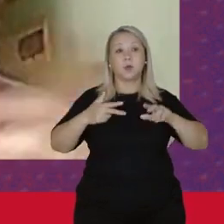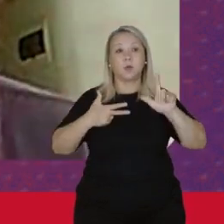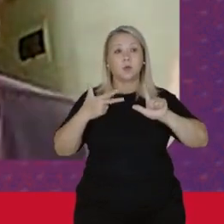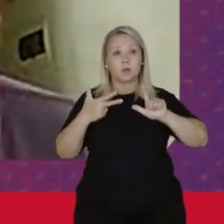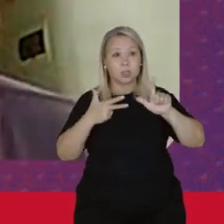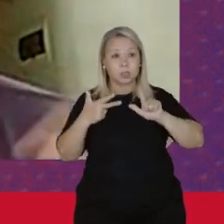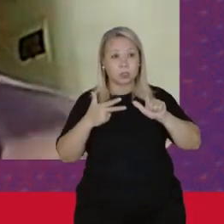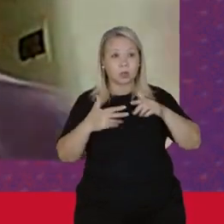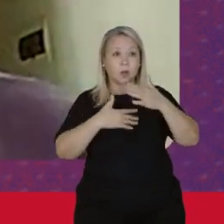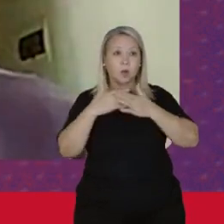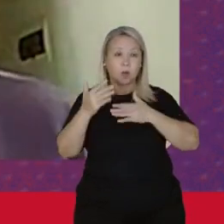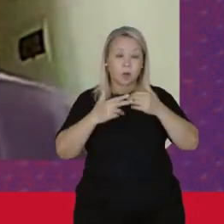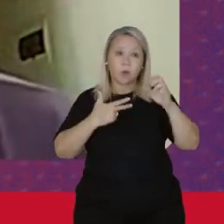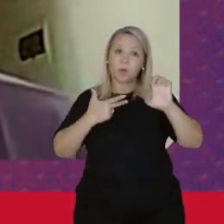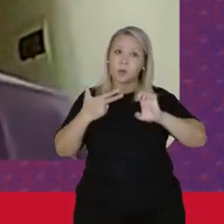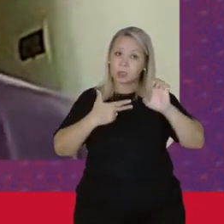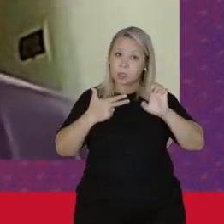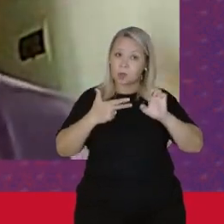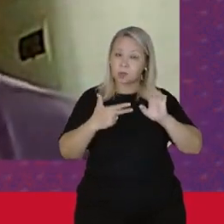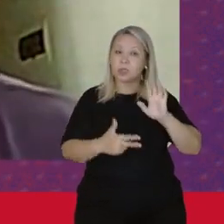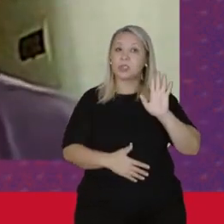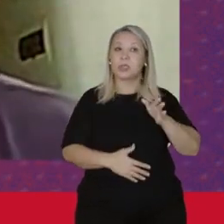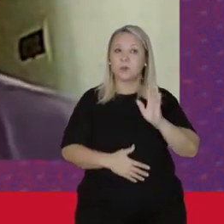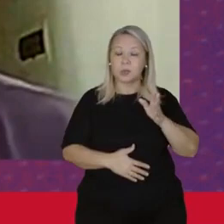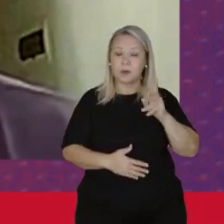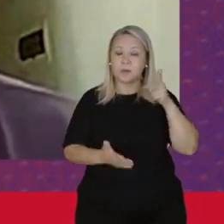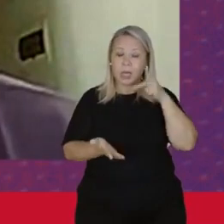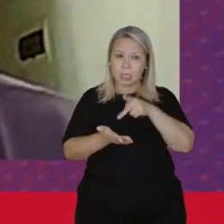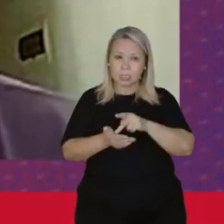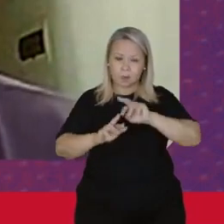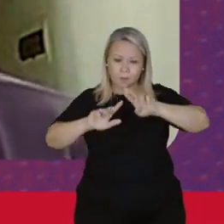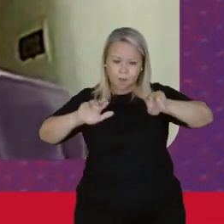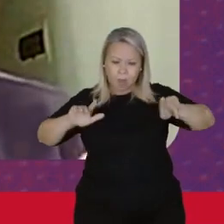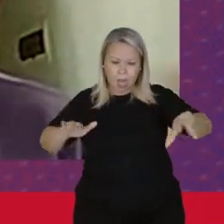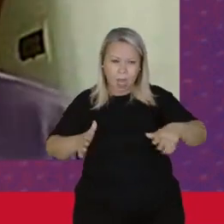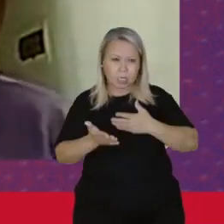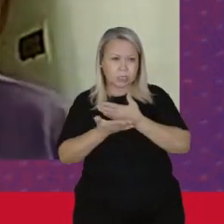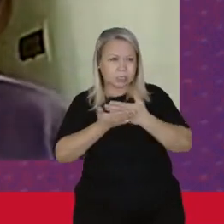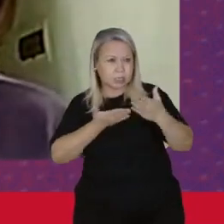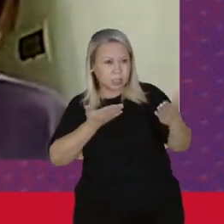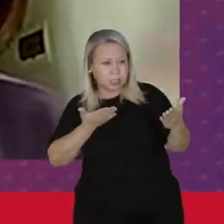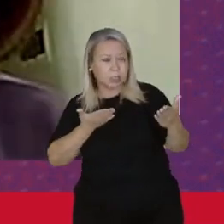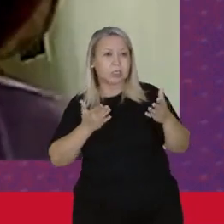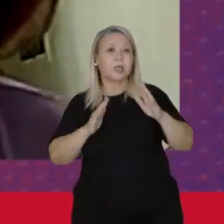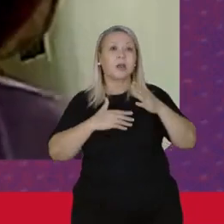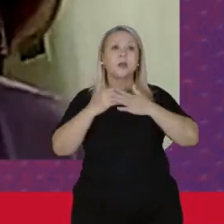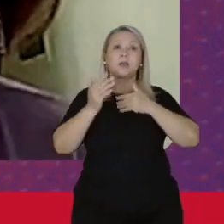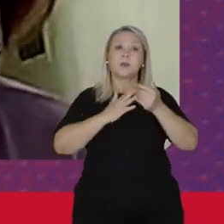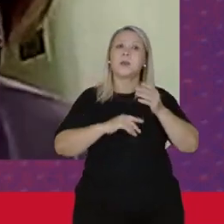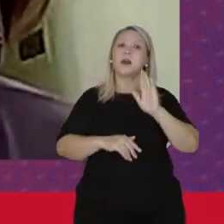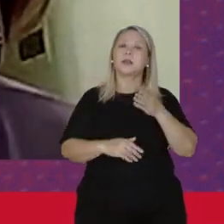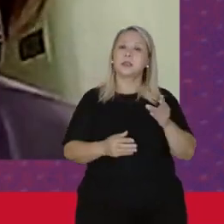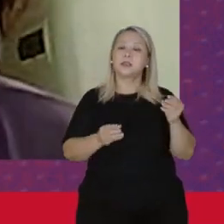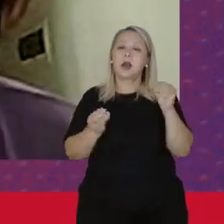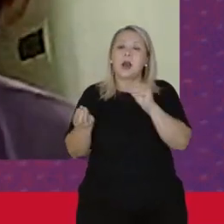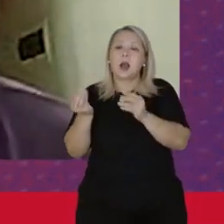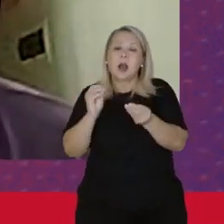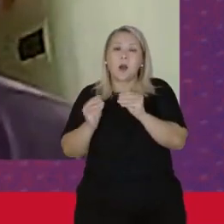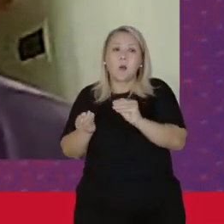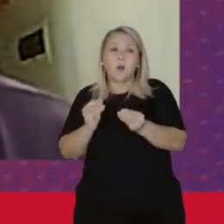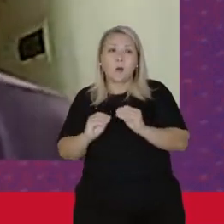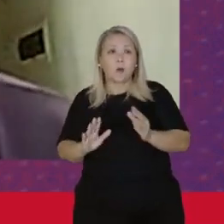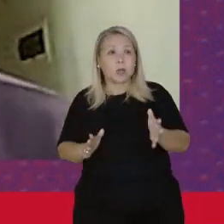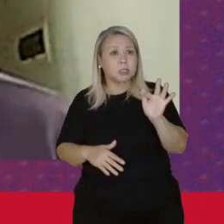Legislativo, o Executivo já vem realizando várias iniciativas que, na prática, já está colocando